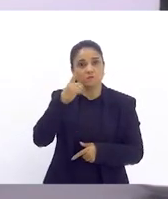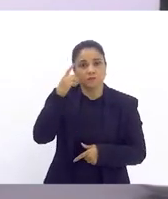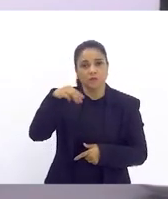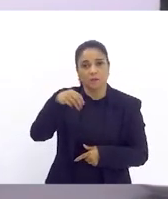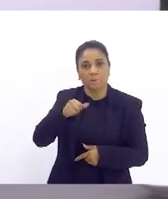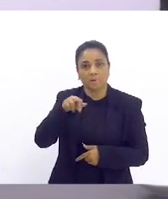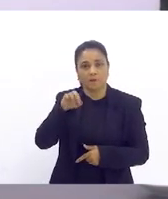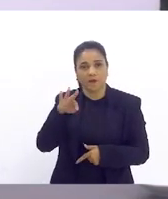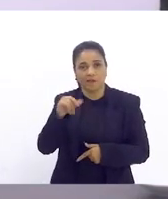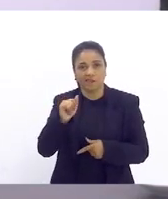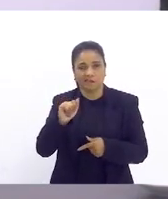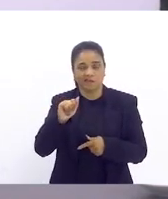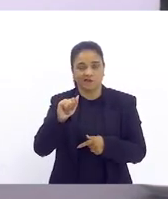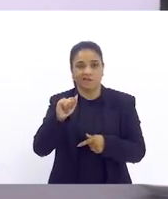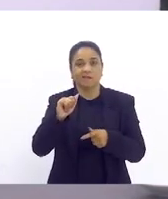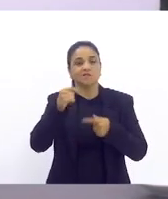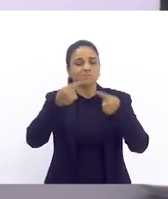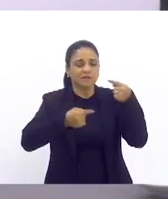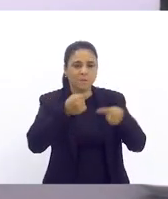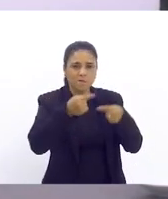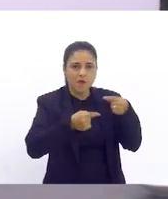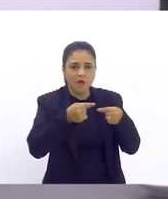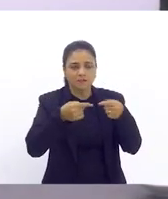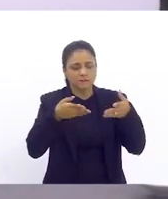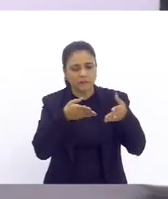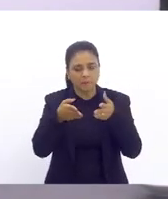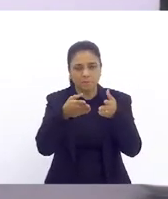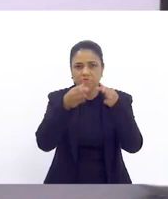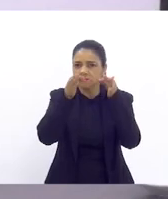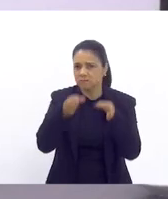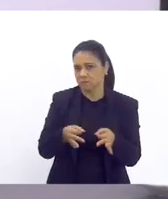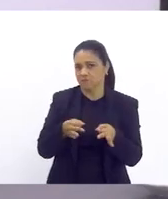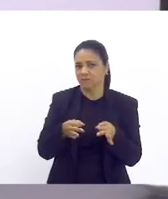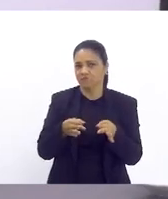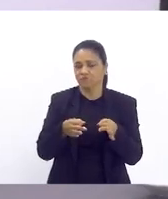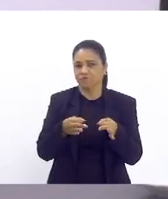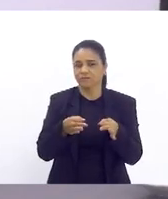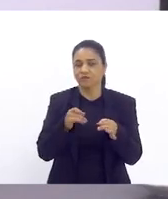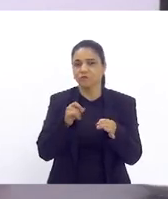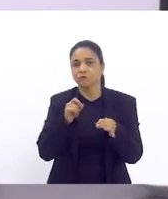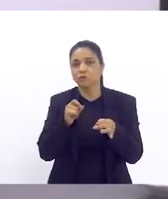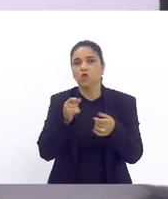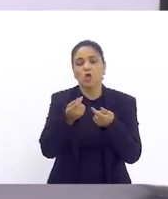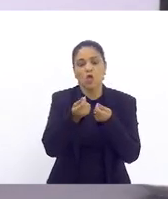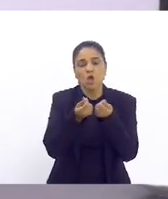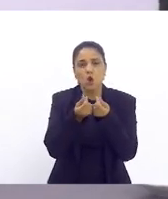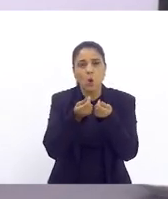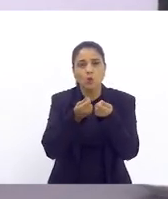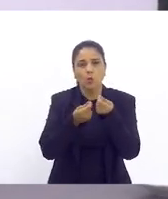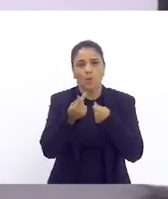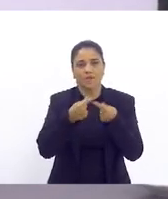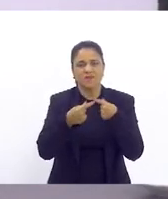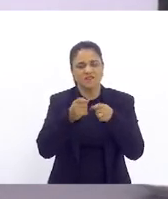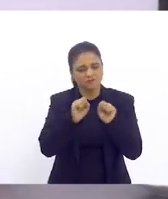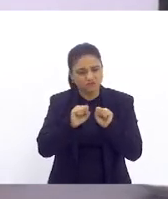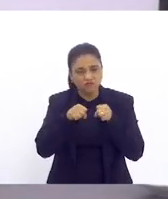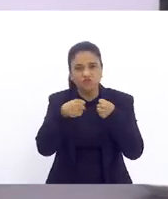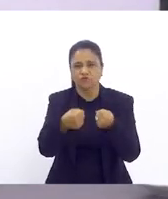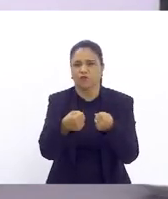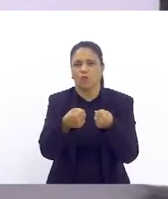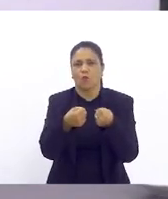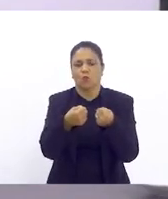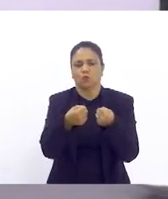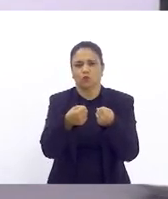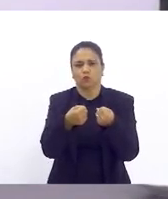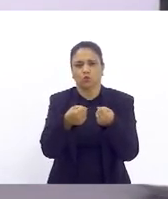debates no caminho certo e obviamente gerando uma economia de esforço para todos nós para não tornar